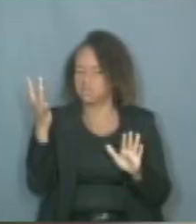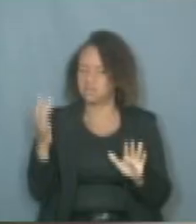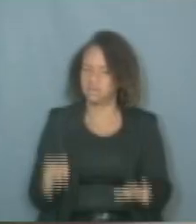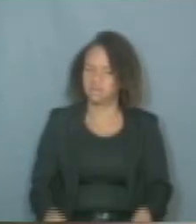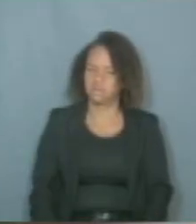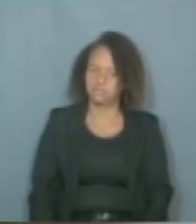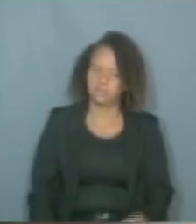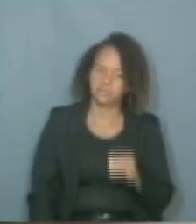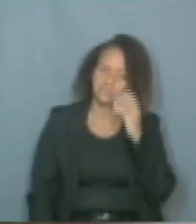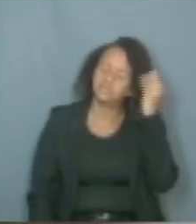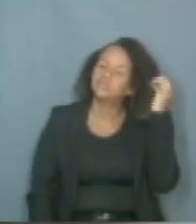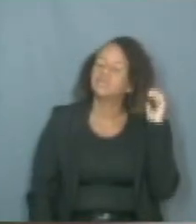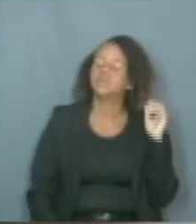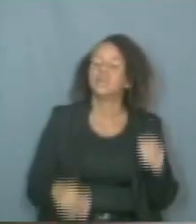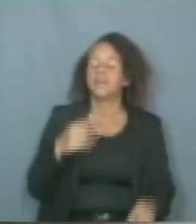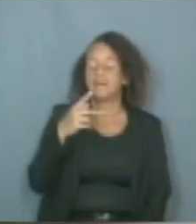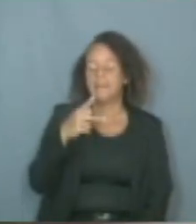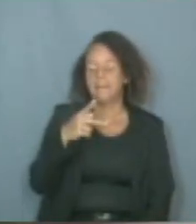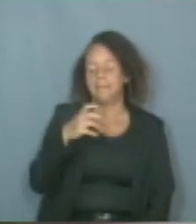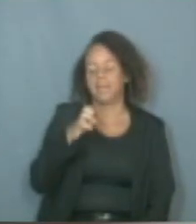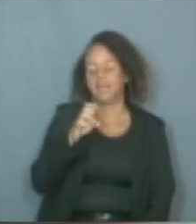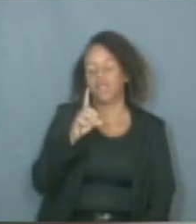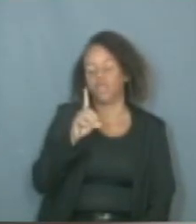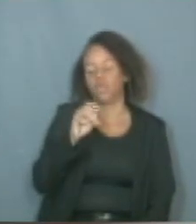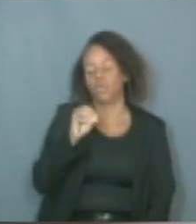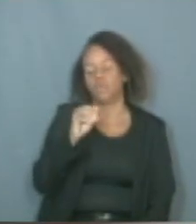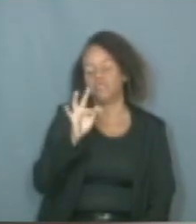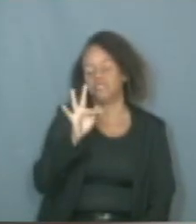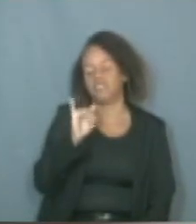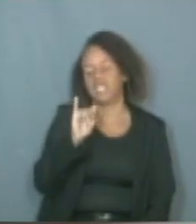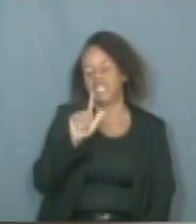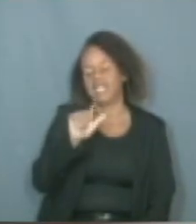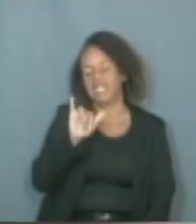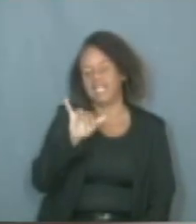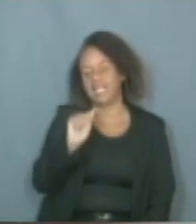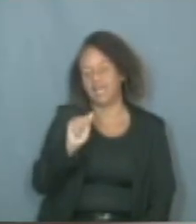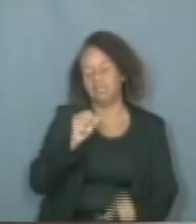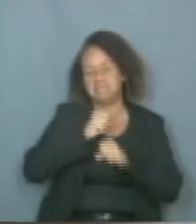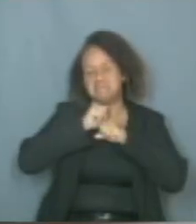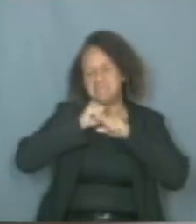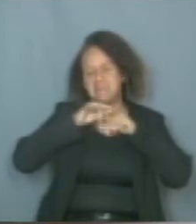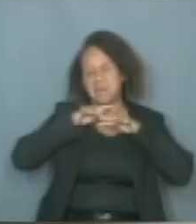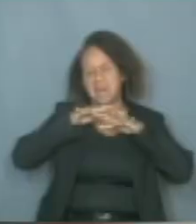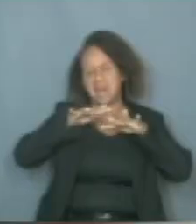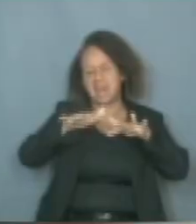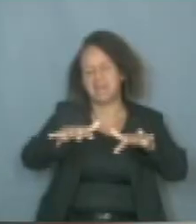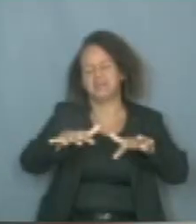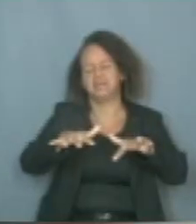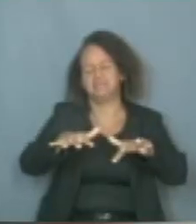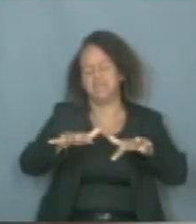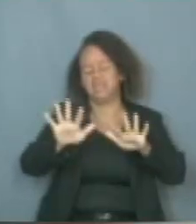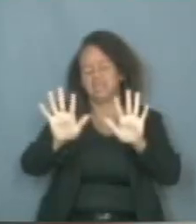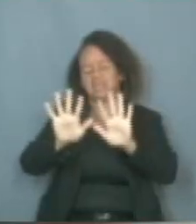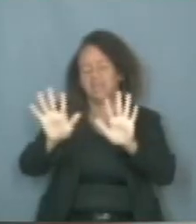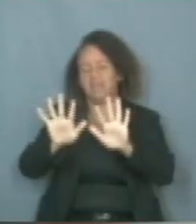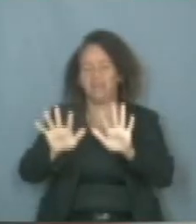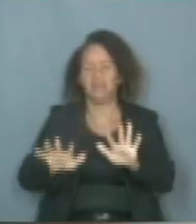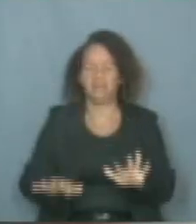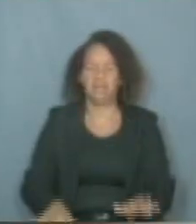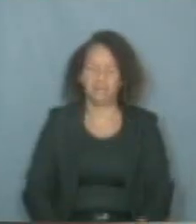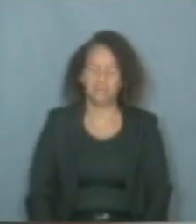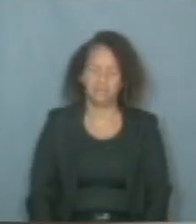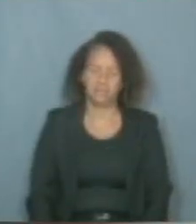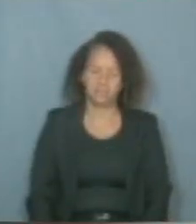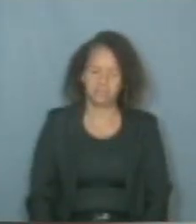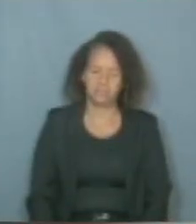rede de pedofilia se espalhe, não na Deep Web, como